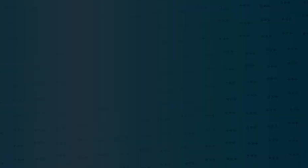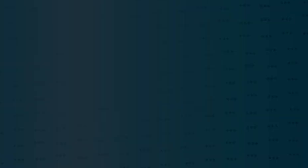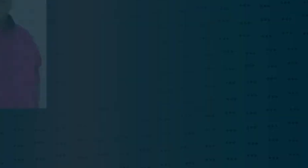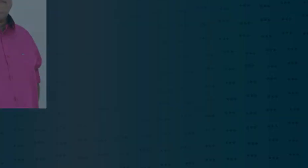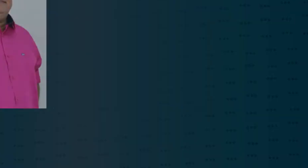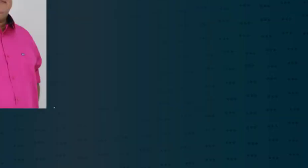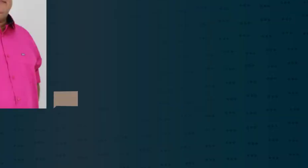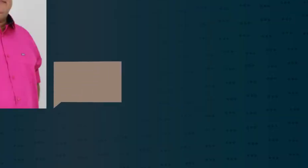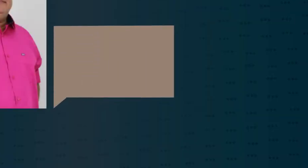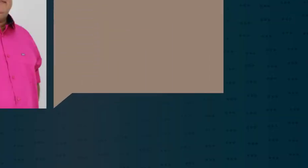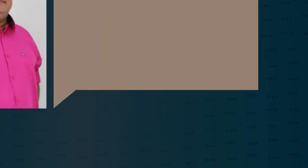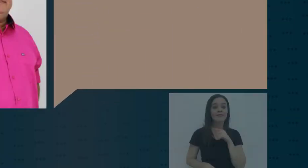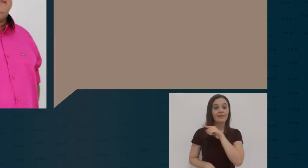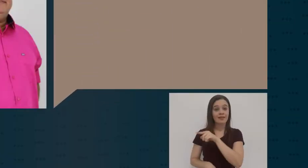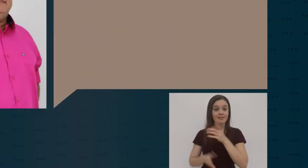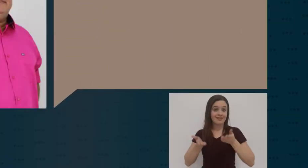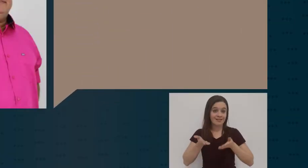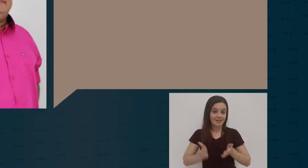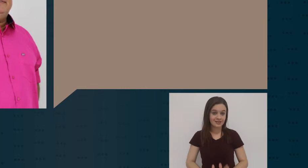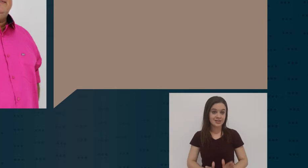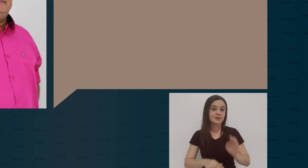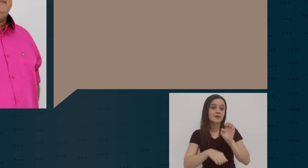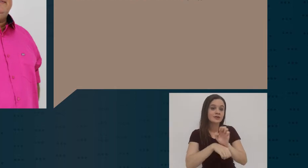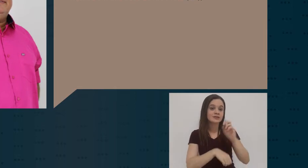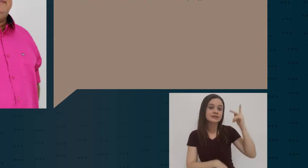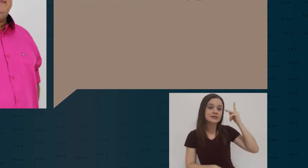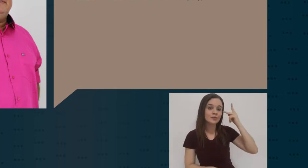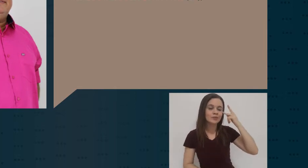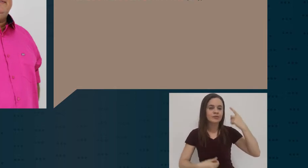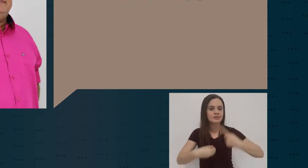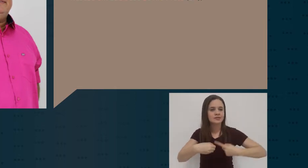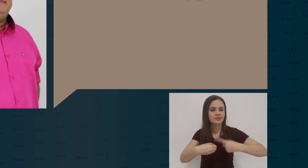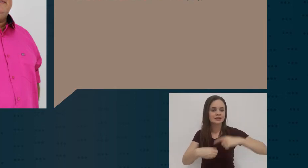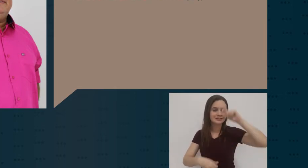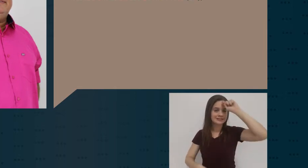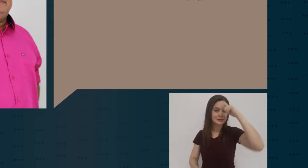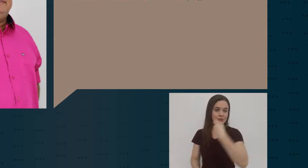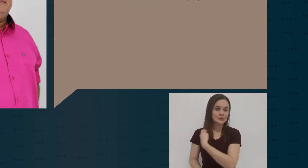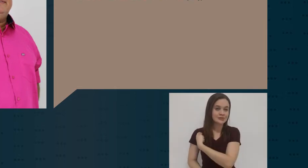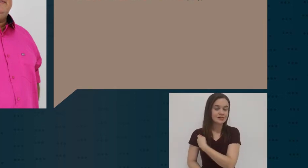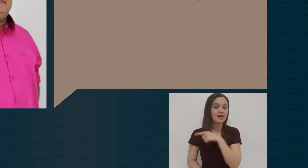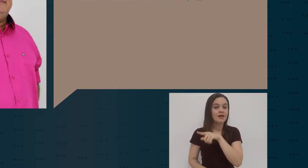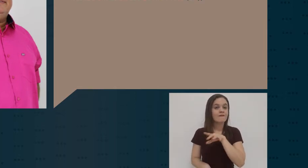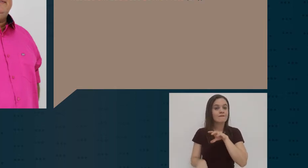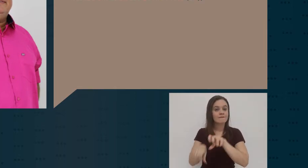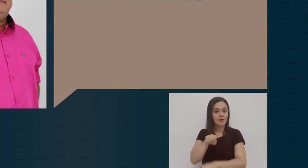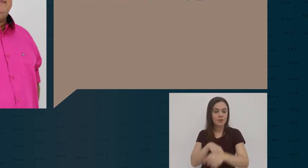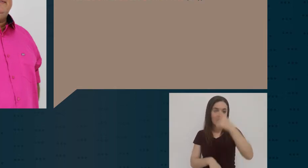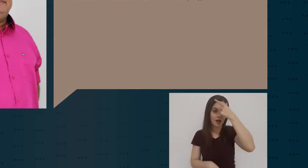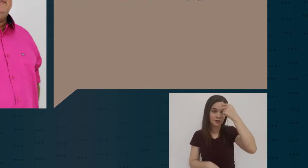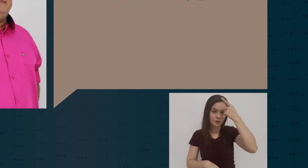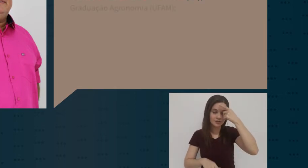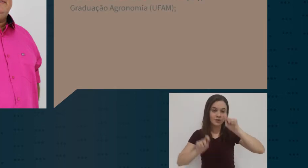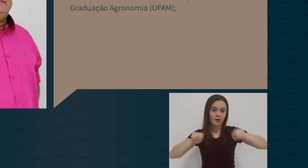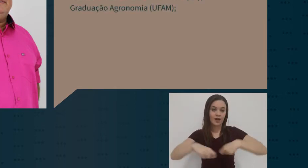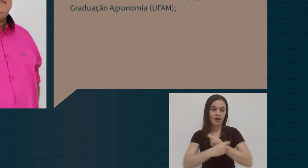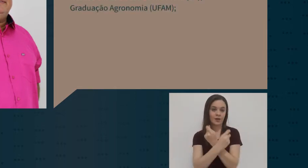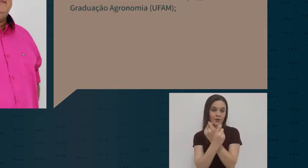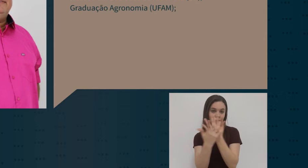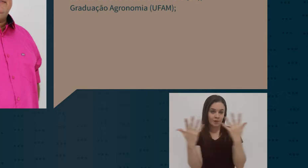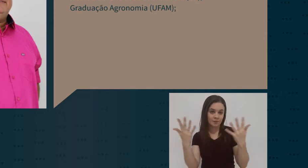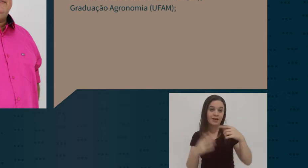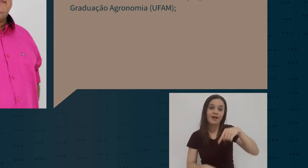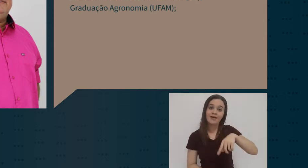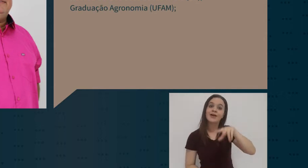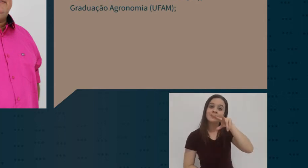candidato. Marco Antônio de Freitas nasceu em São Paulo, na cidade de São José do Rio Preto.